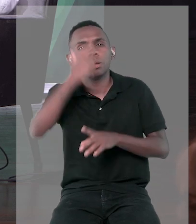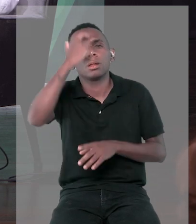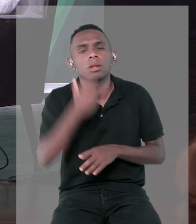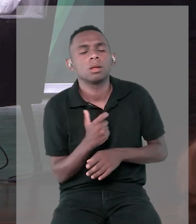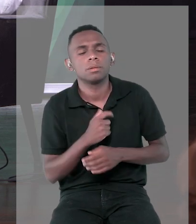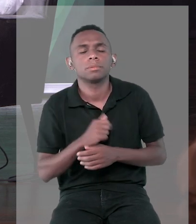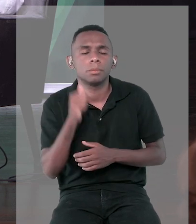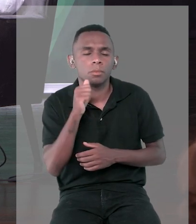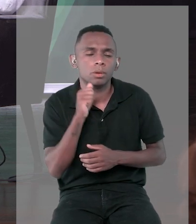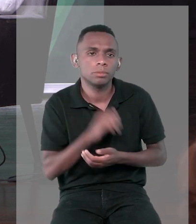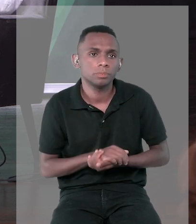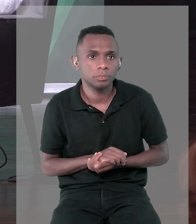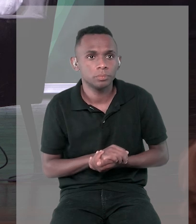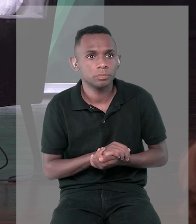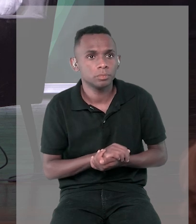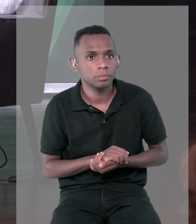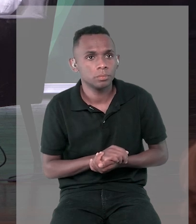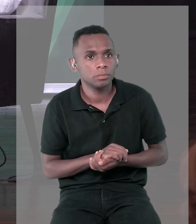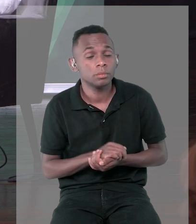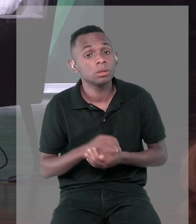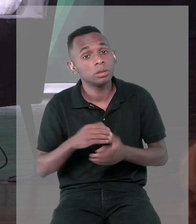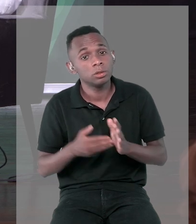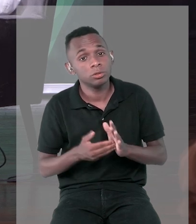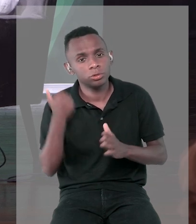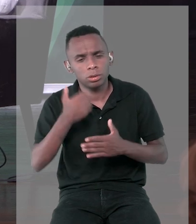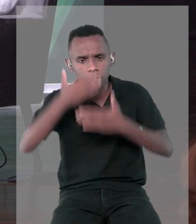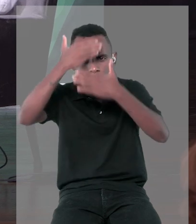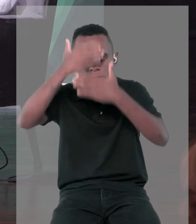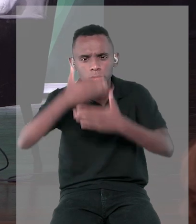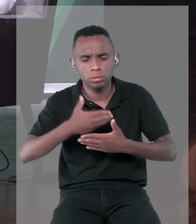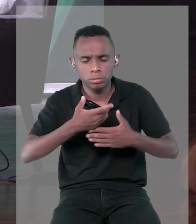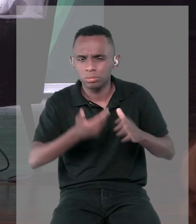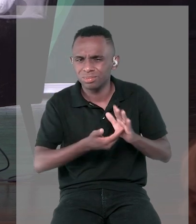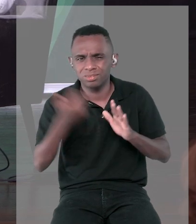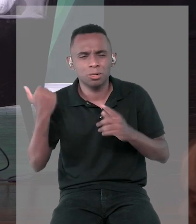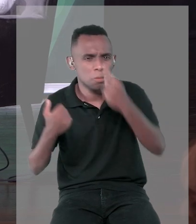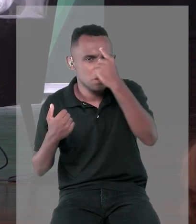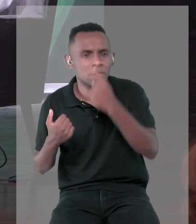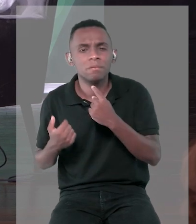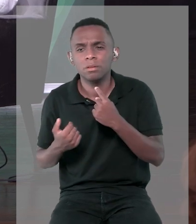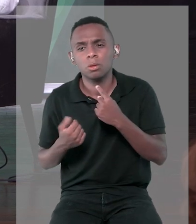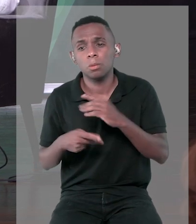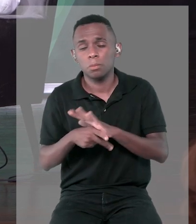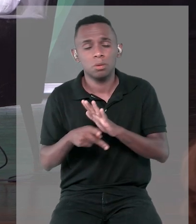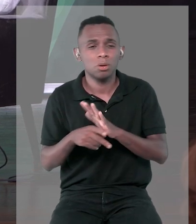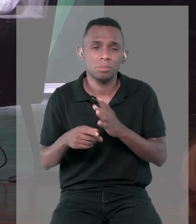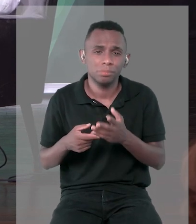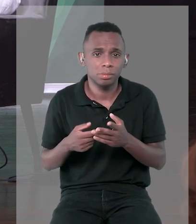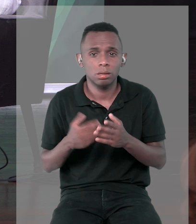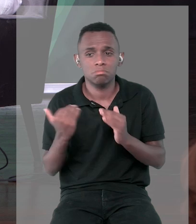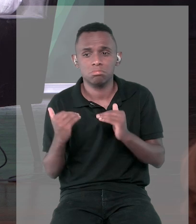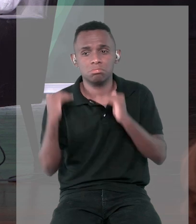é. Tirando a capa das aparências sociais, né? Que ela vivia muito na